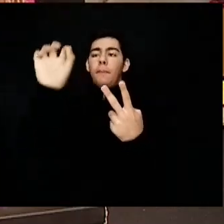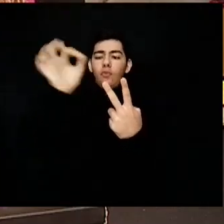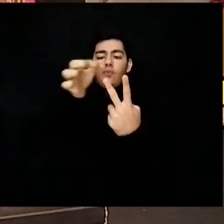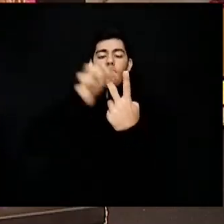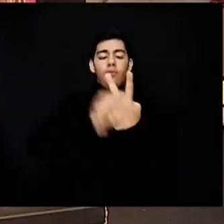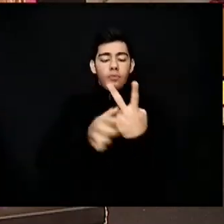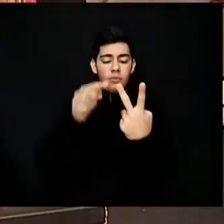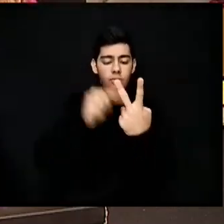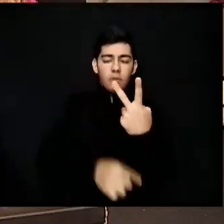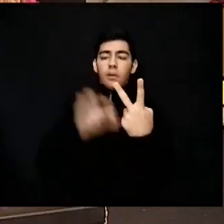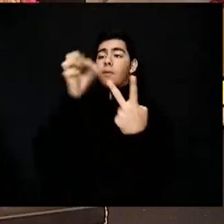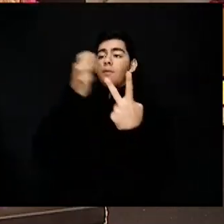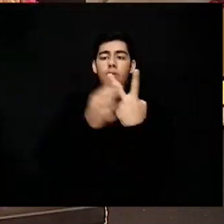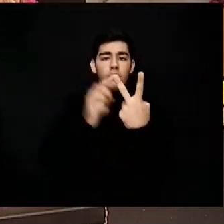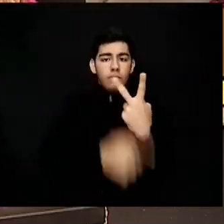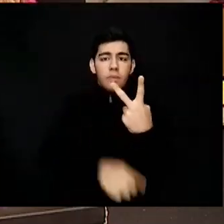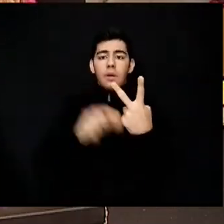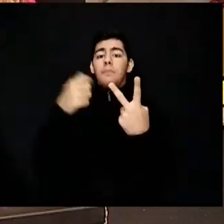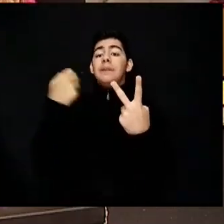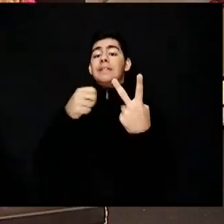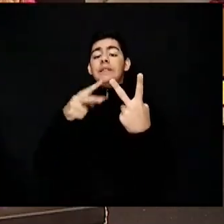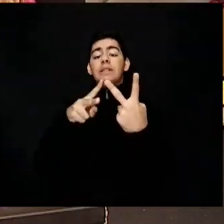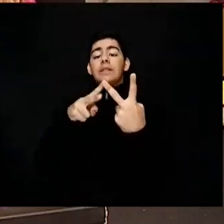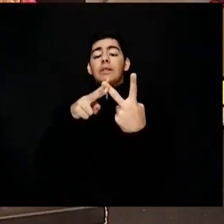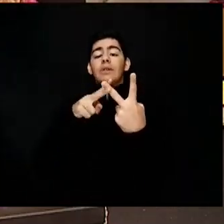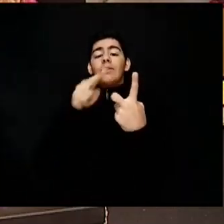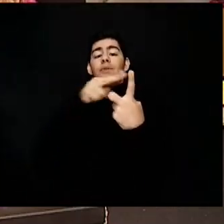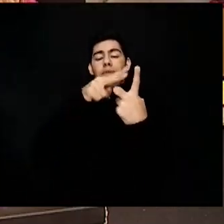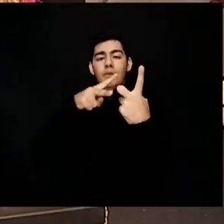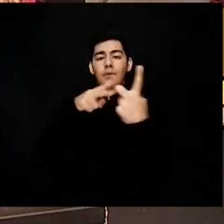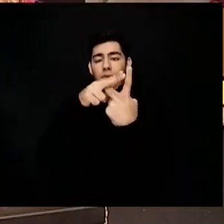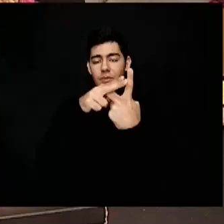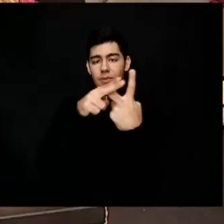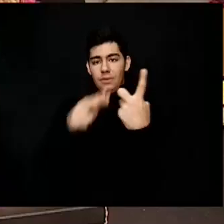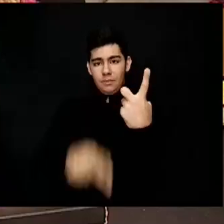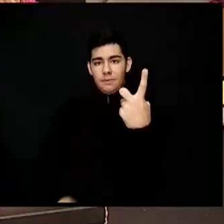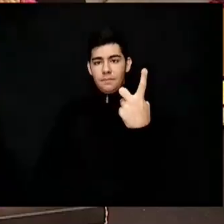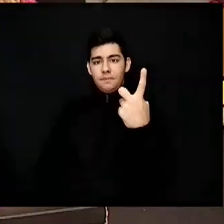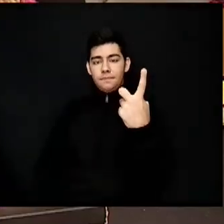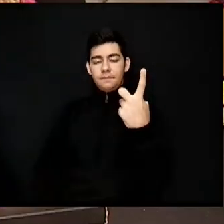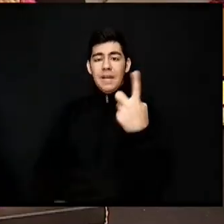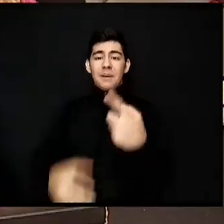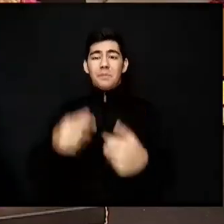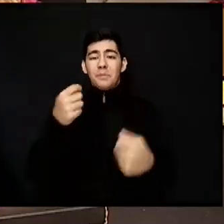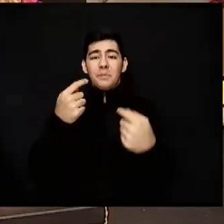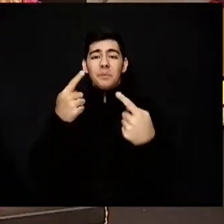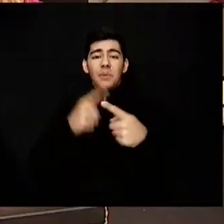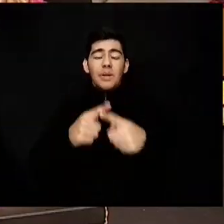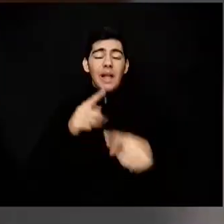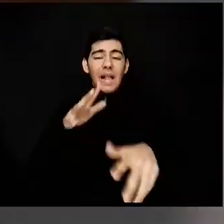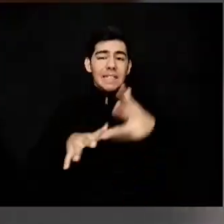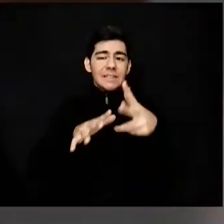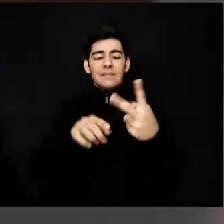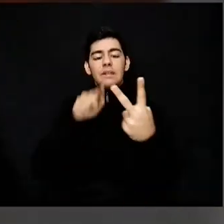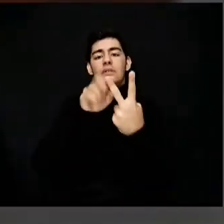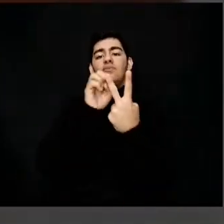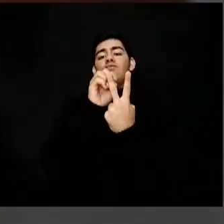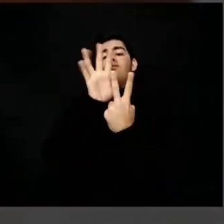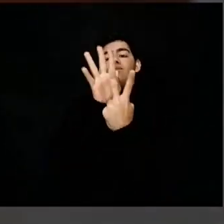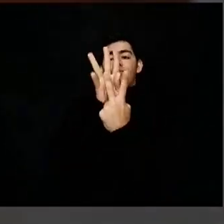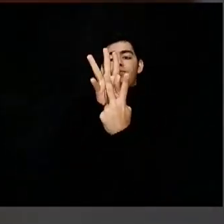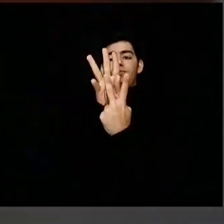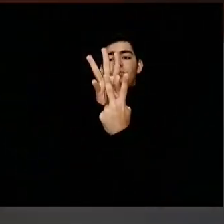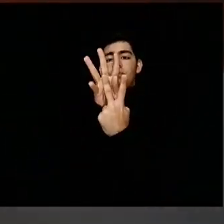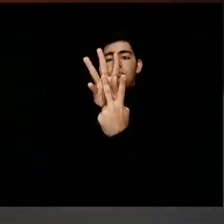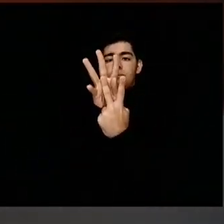um cortezinho, porque ela dá uma desfiada também. Vamos considerar isso no